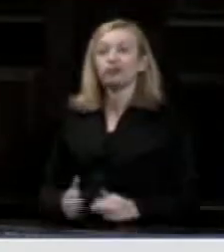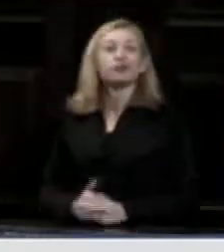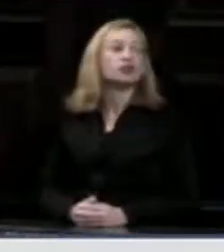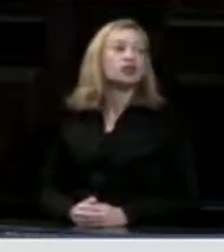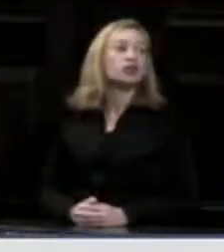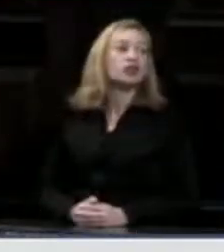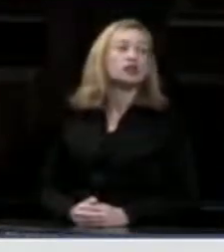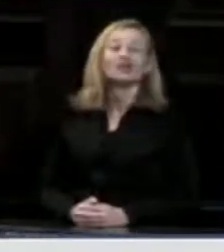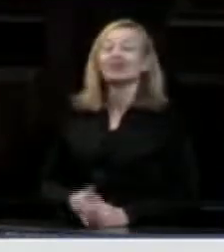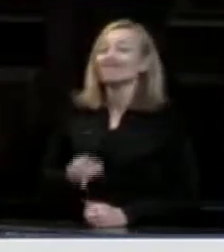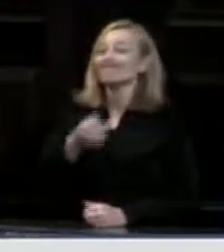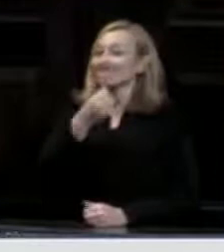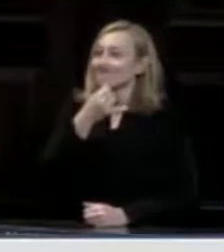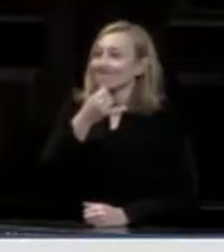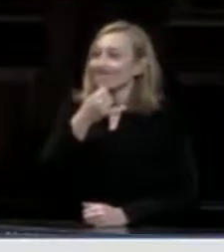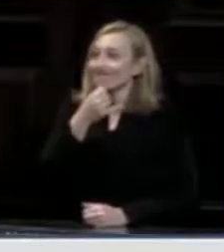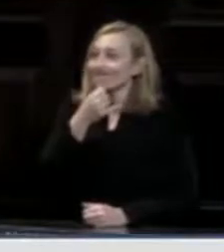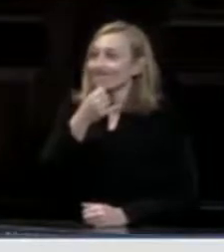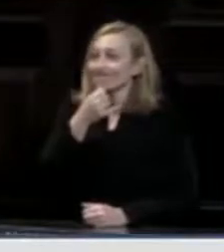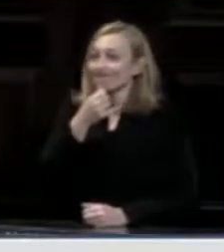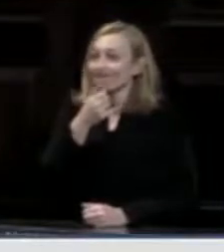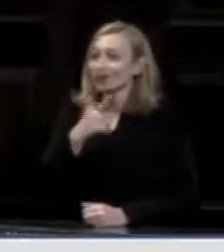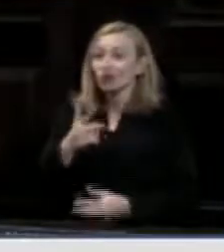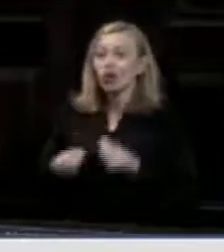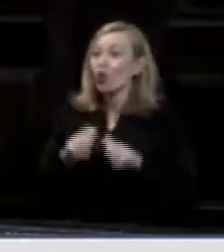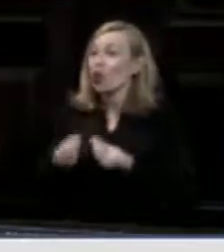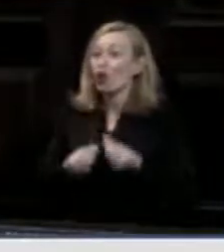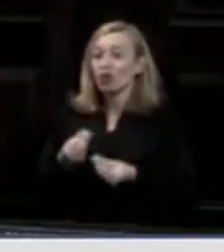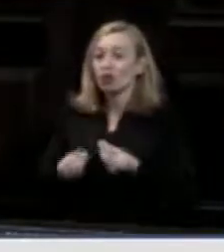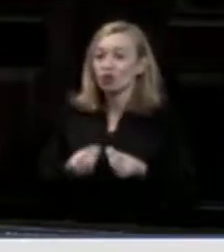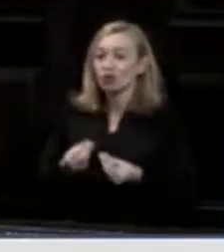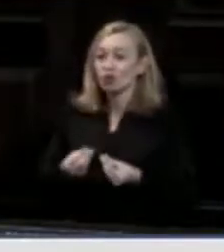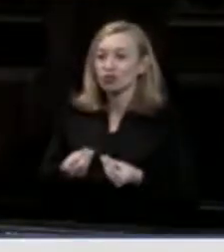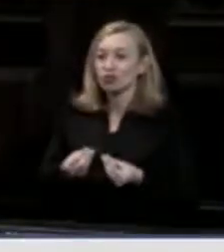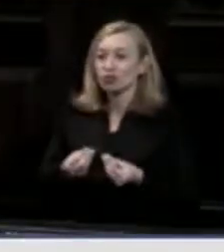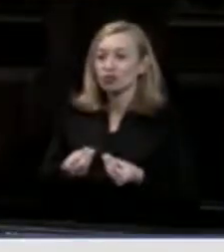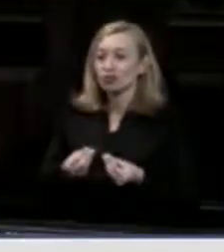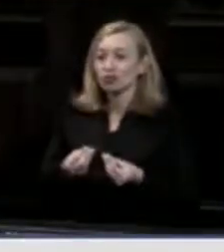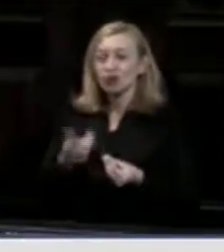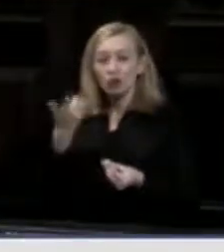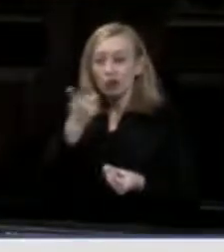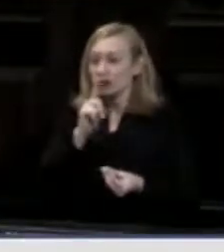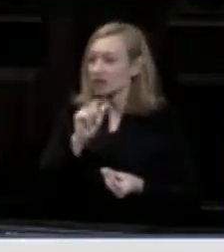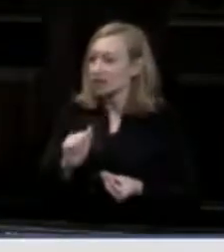E evidentemente que isso não dá certo. Então as pessoas, para exercer